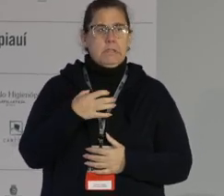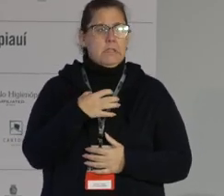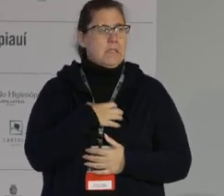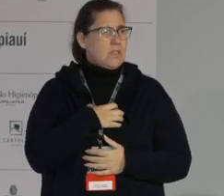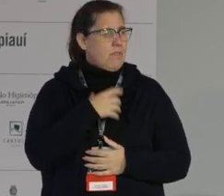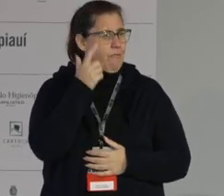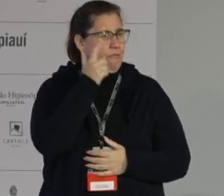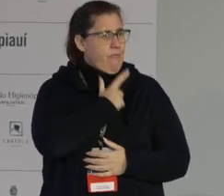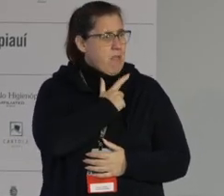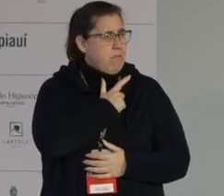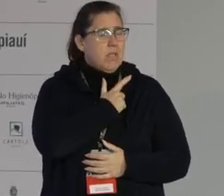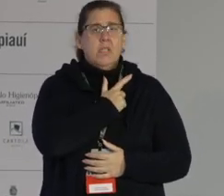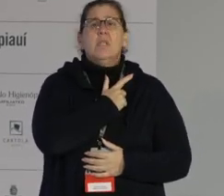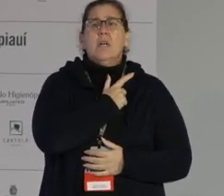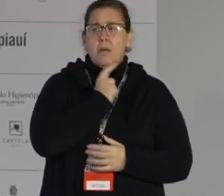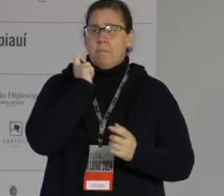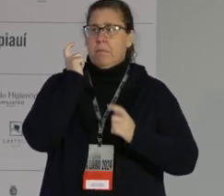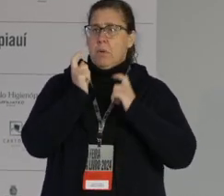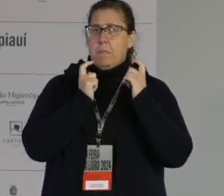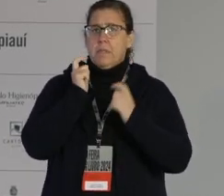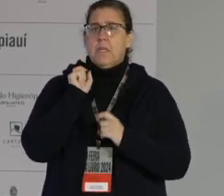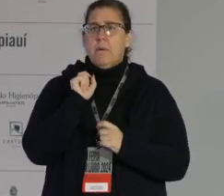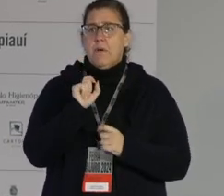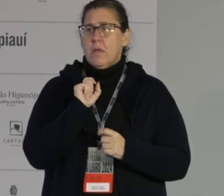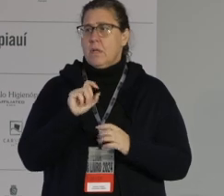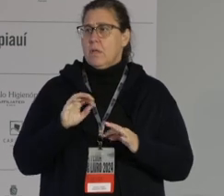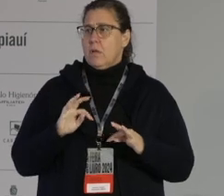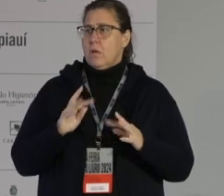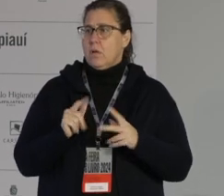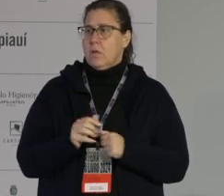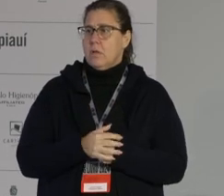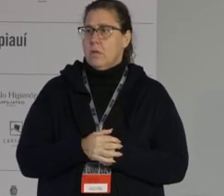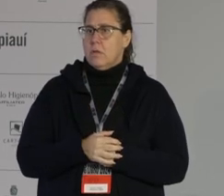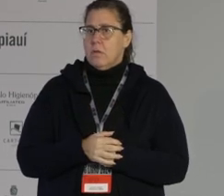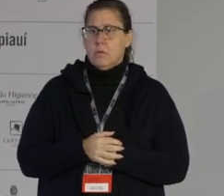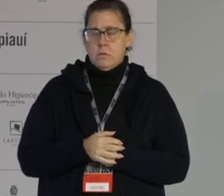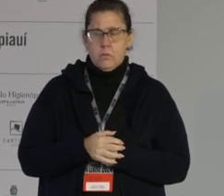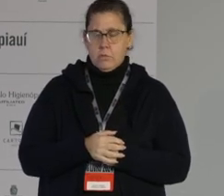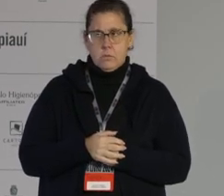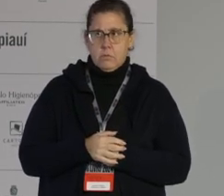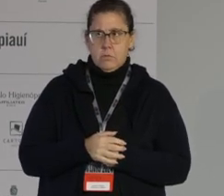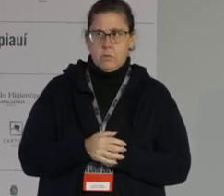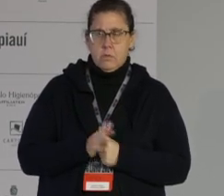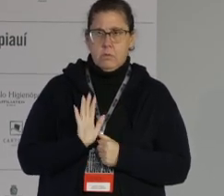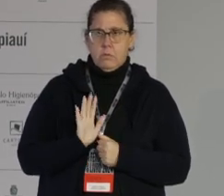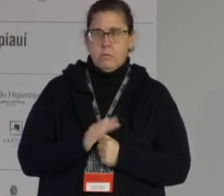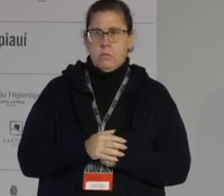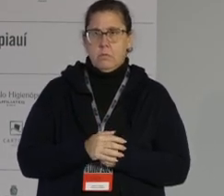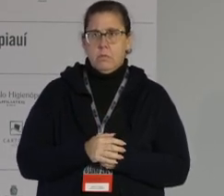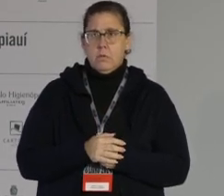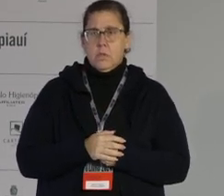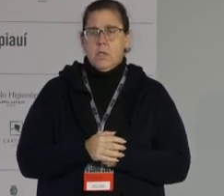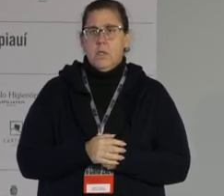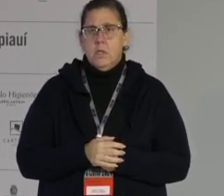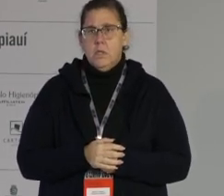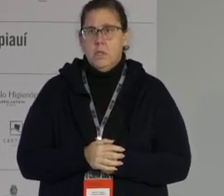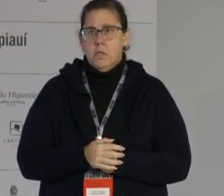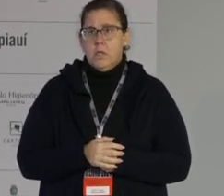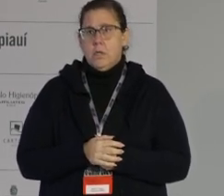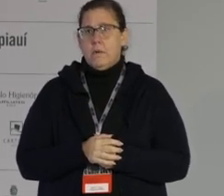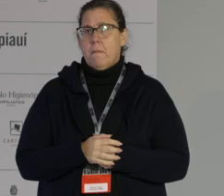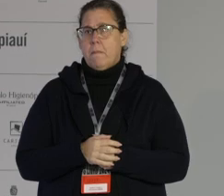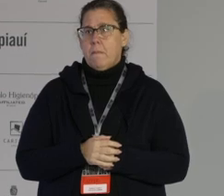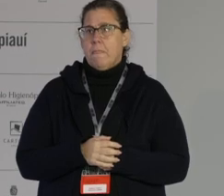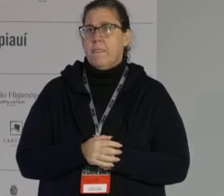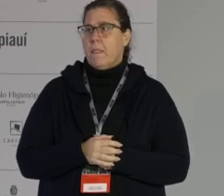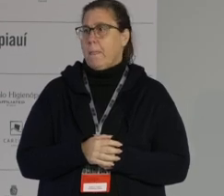demais. Então, a preocupação dele, toda a experiência de vida dele é lida através da feiura. Assim, todos os contatos